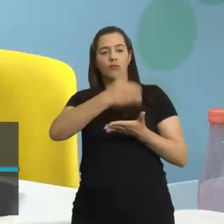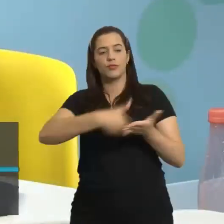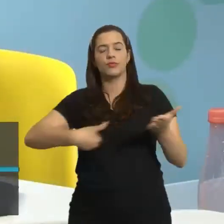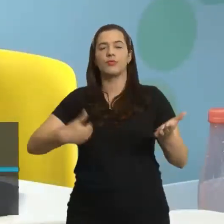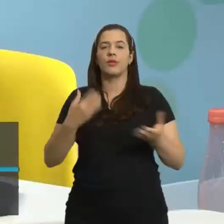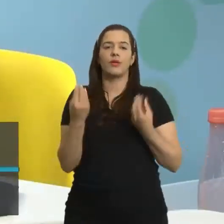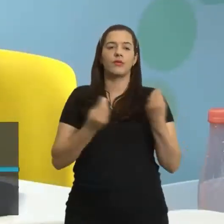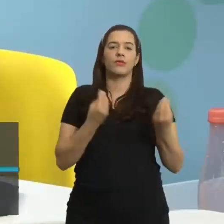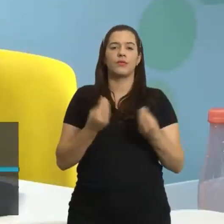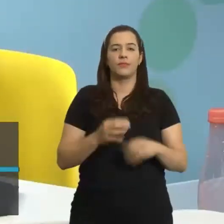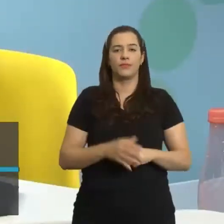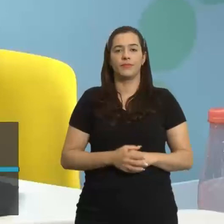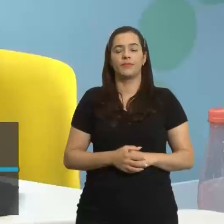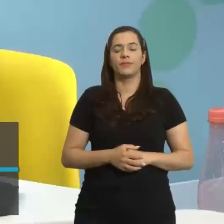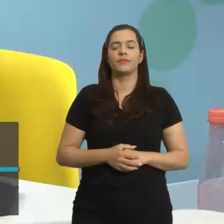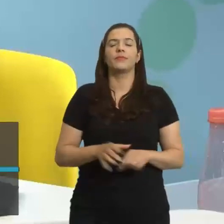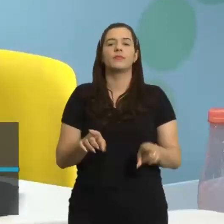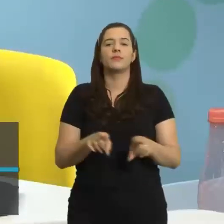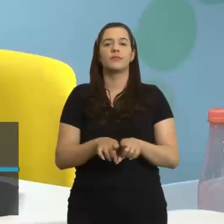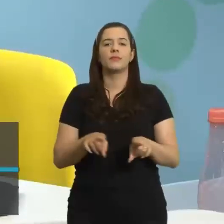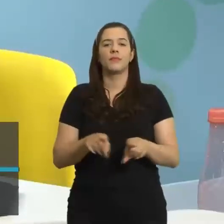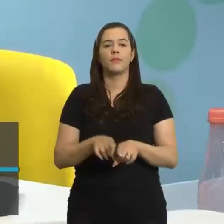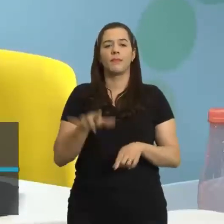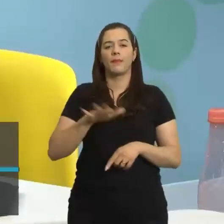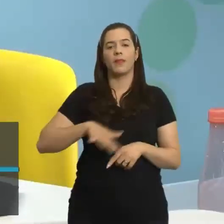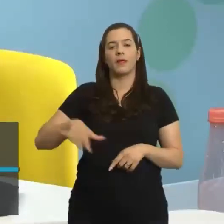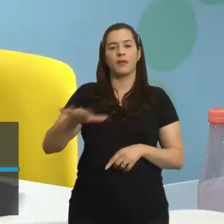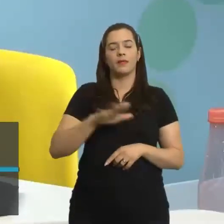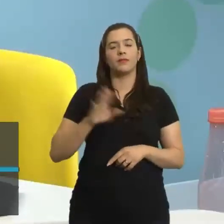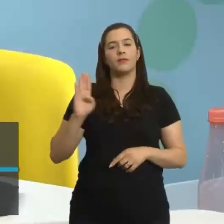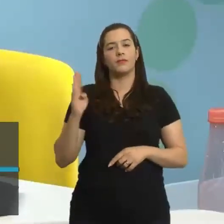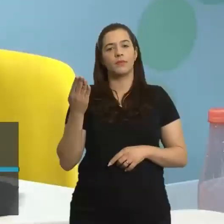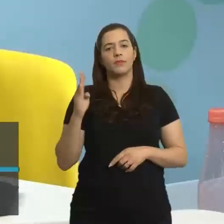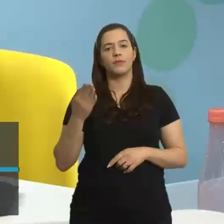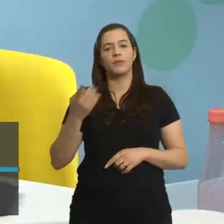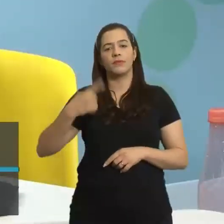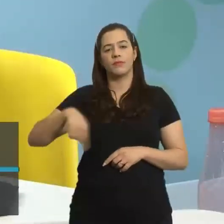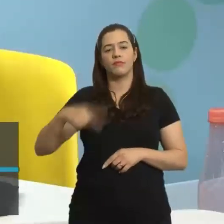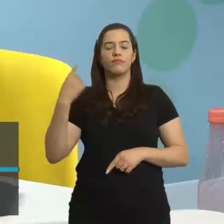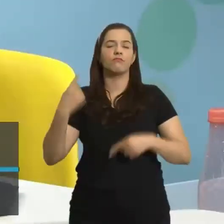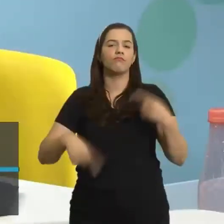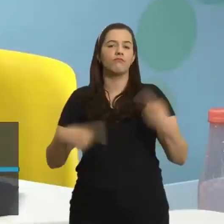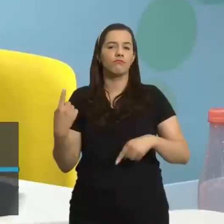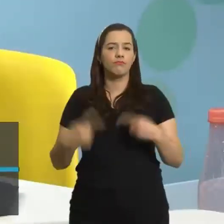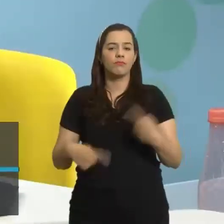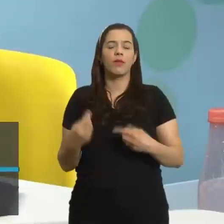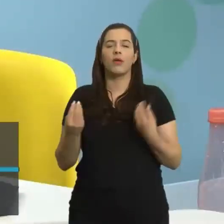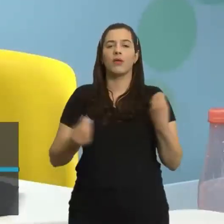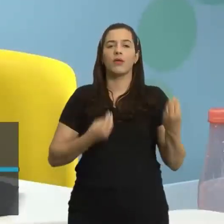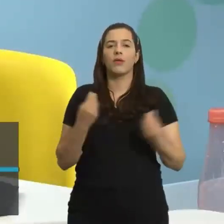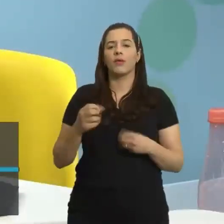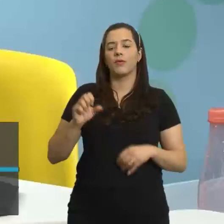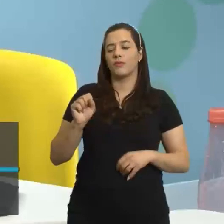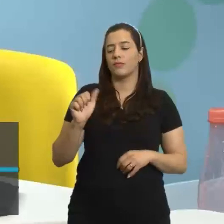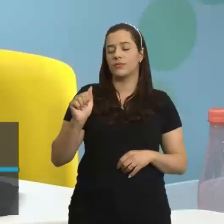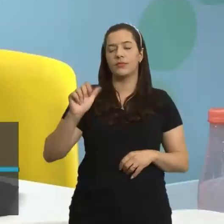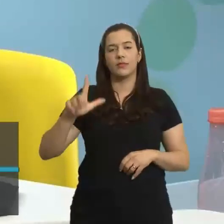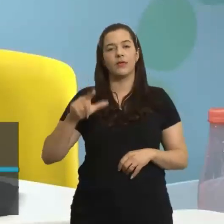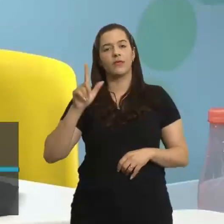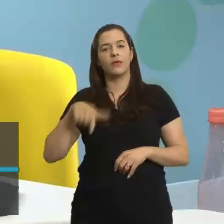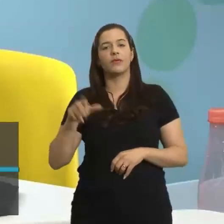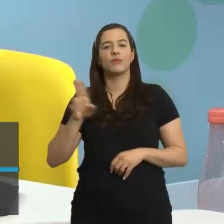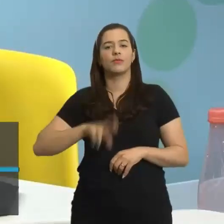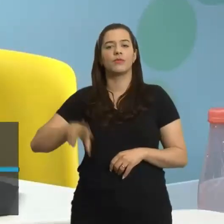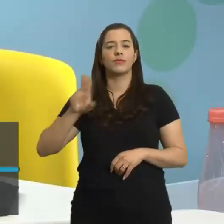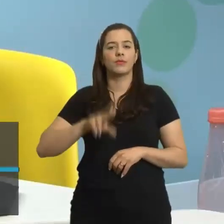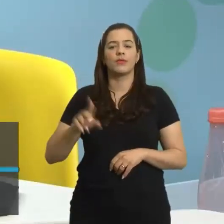meio ambiente. E vale também na área de biologia uma discussão sobre como o sal é utilizado, como